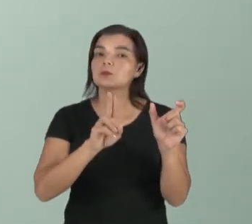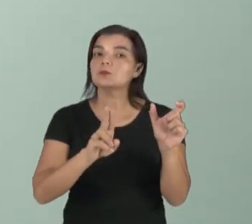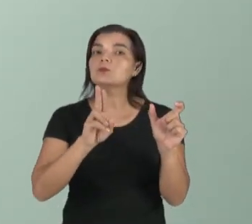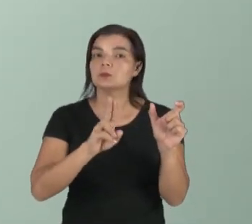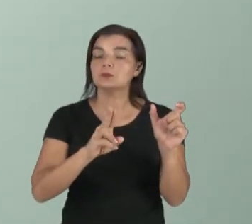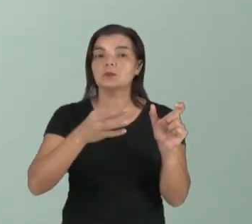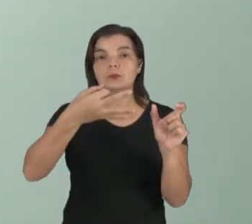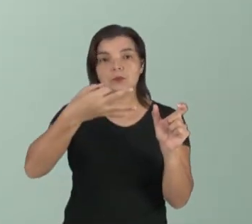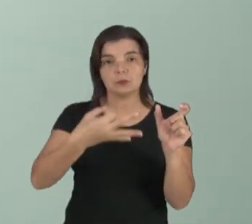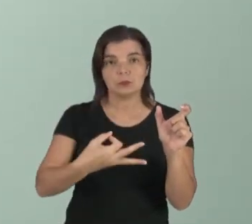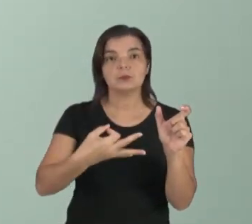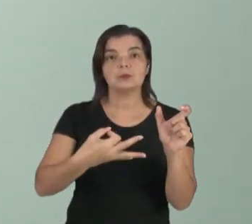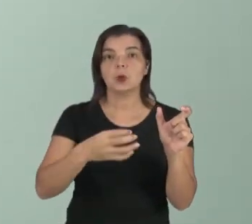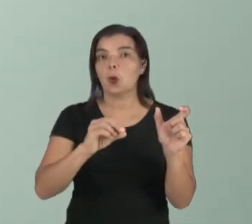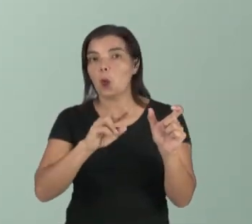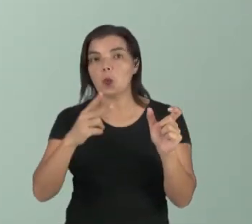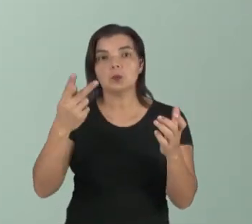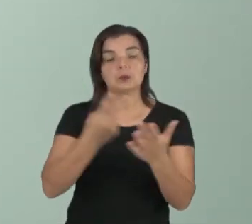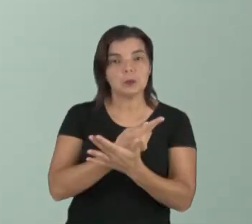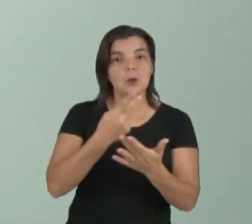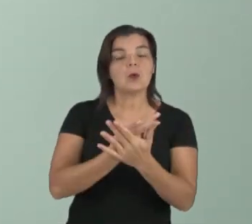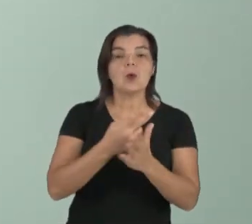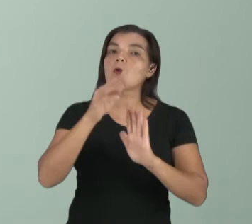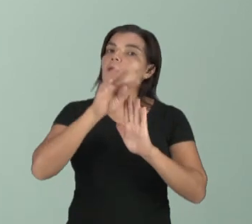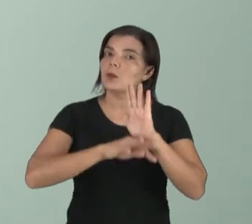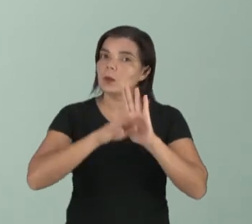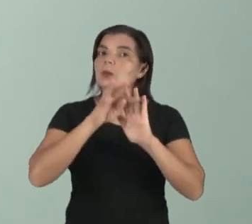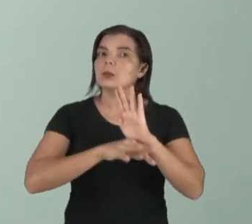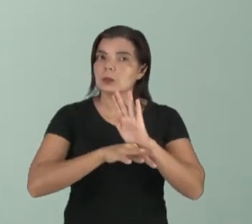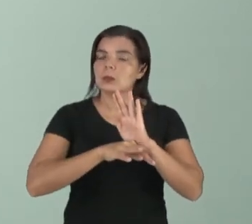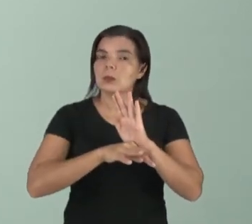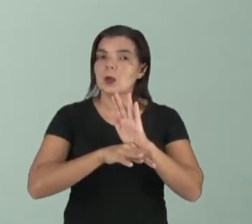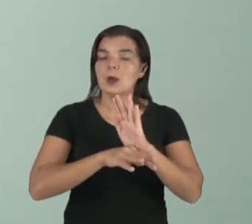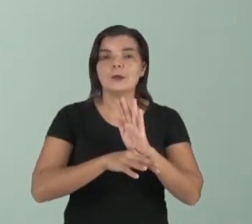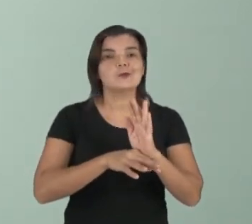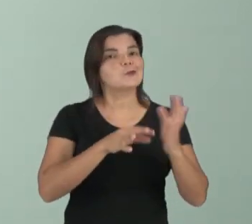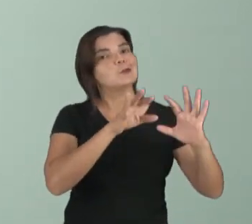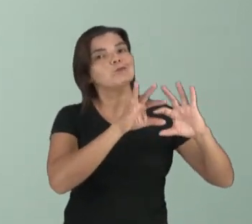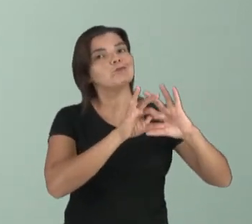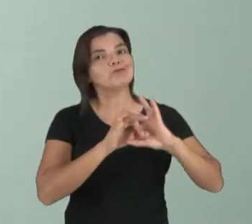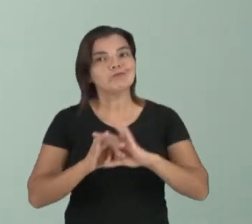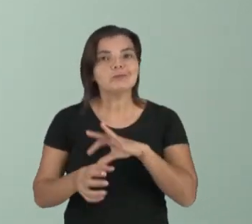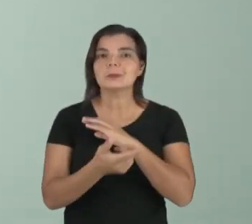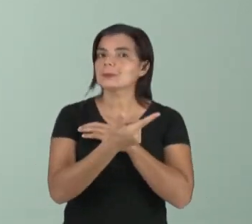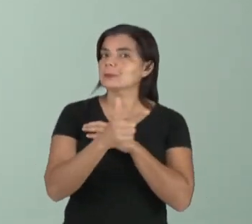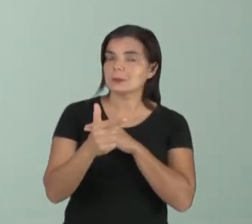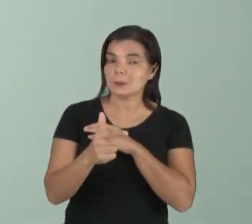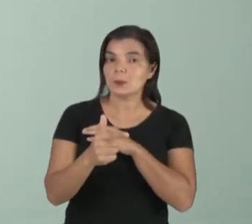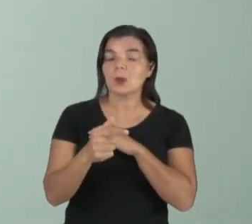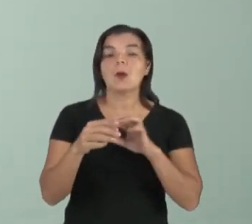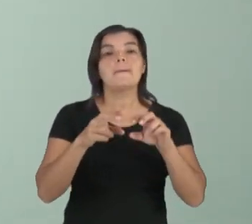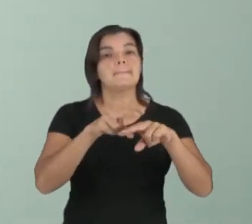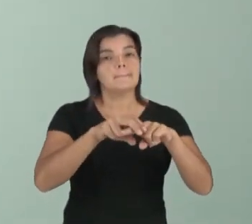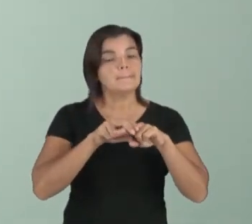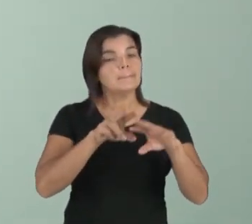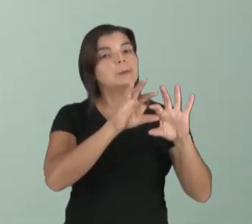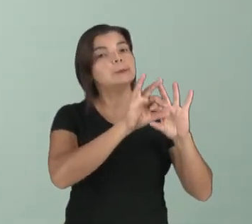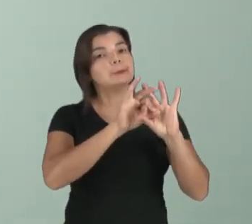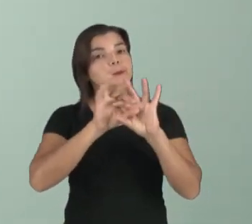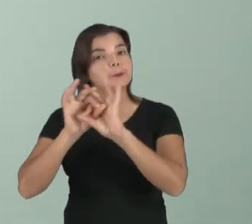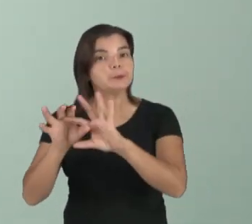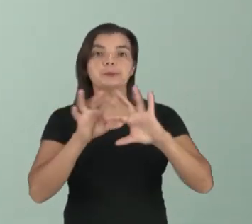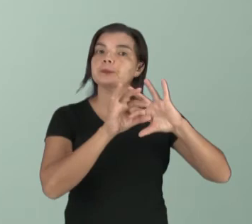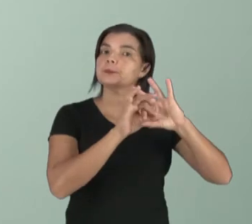utilizado de maneira errada, o texto ele vai ficar incoerente. É por isso que coesão e coerência